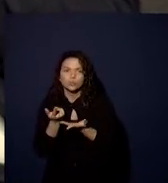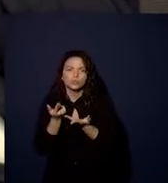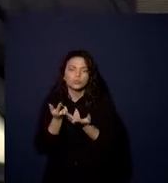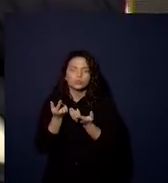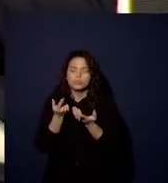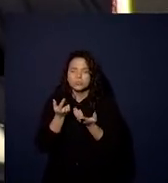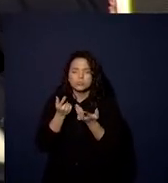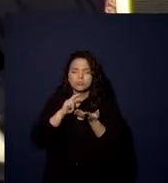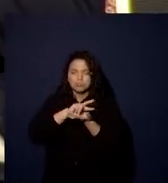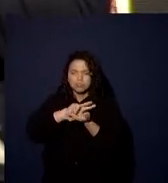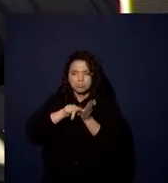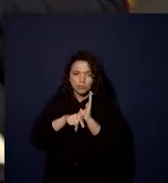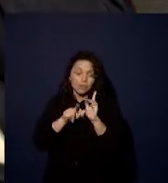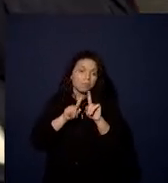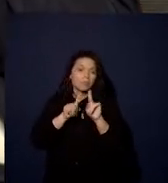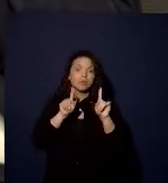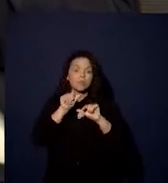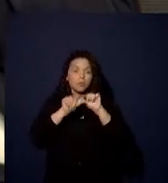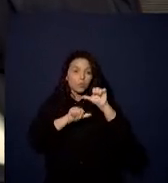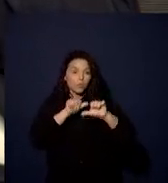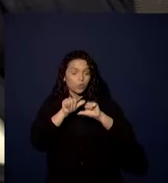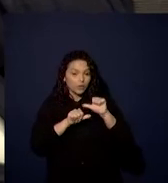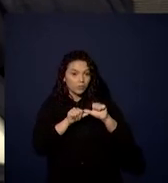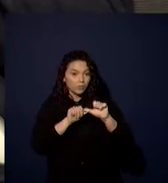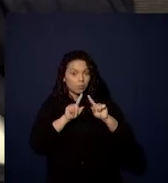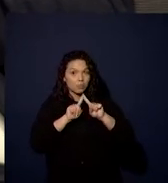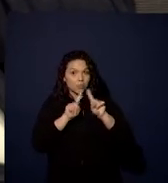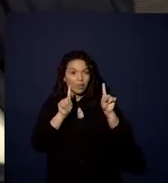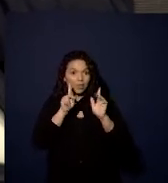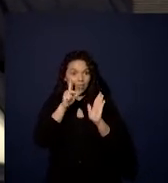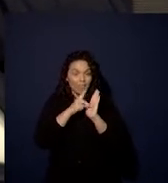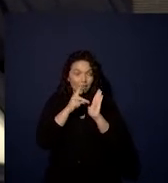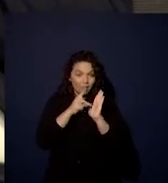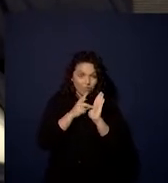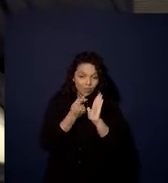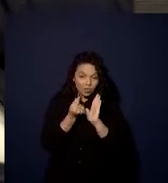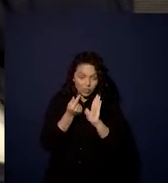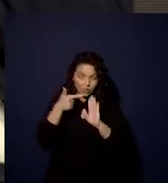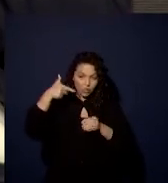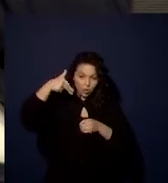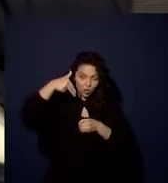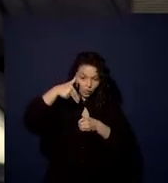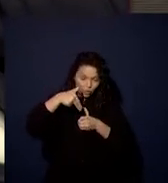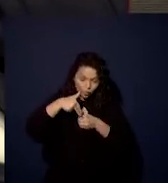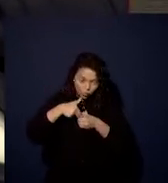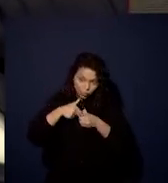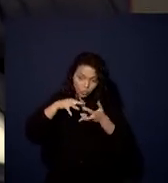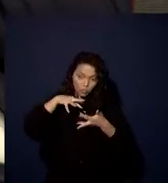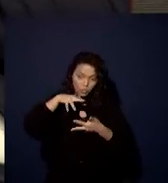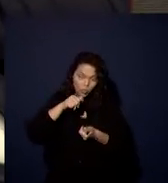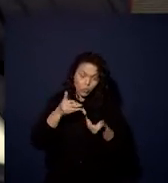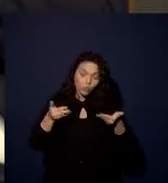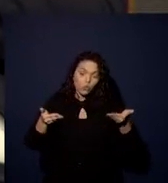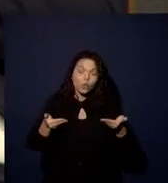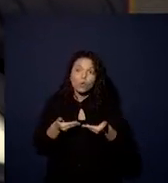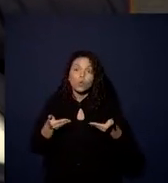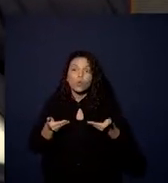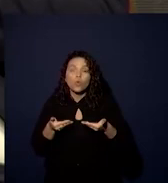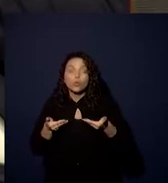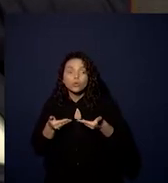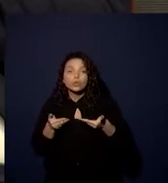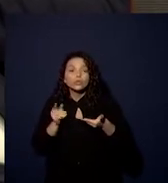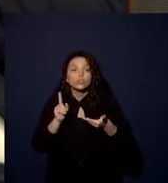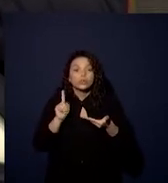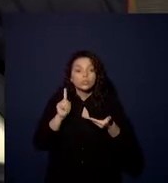questão e não é uma grande mudança né agora o fato é que o preço de combustível no mundo hoje é uma combate